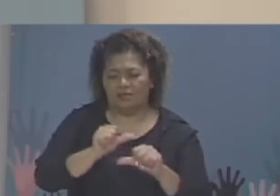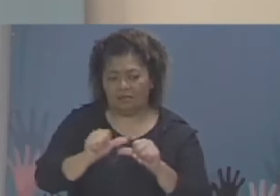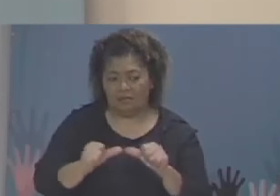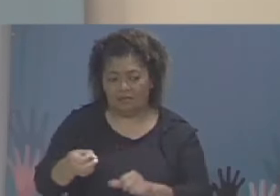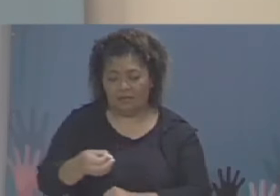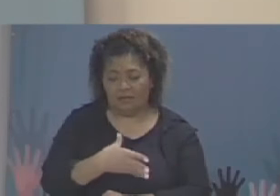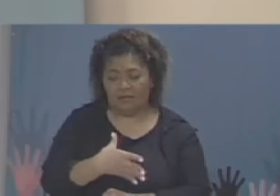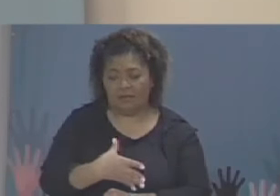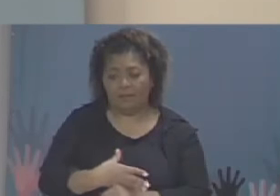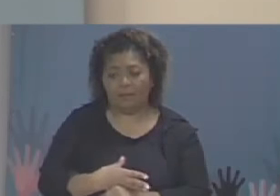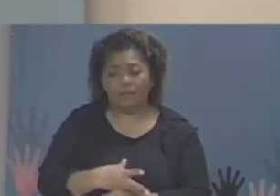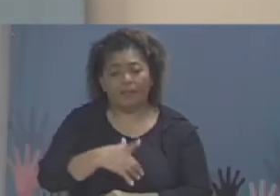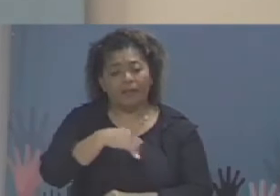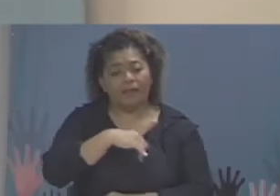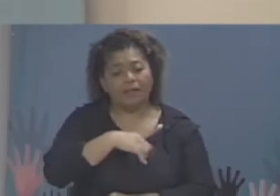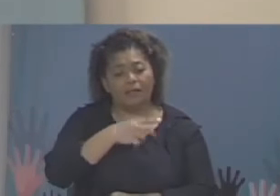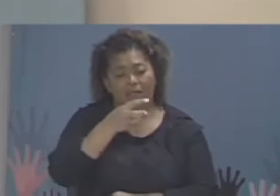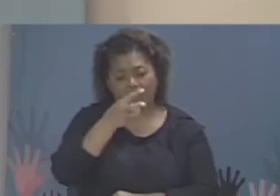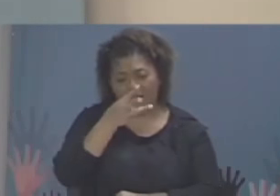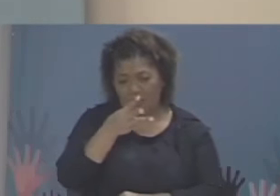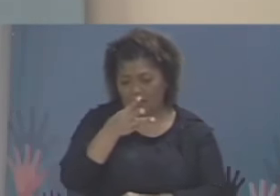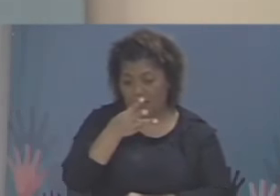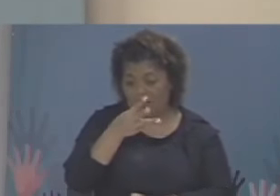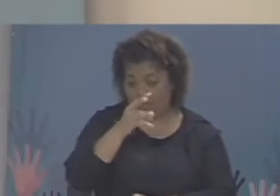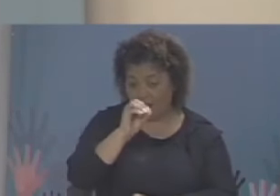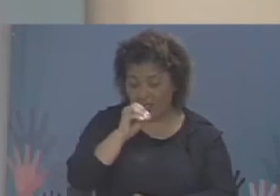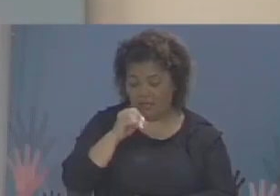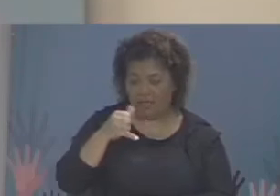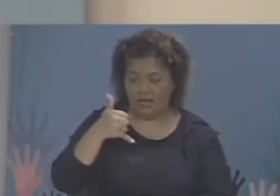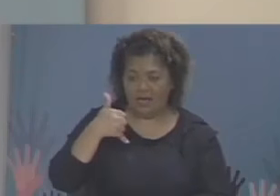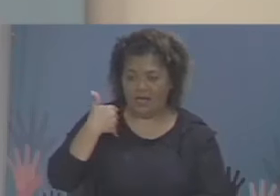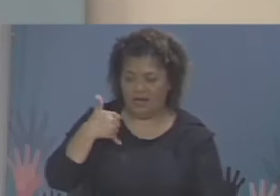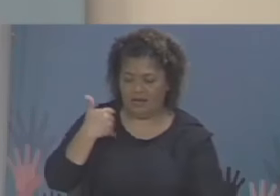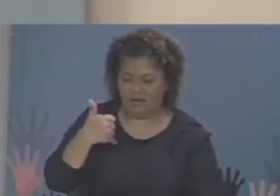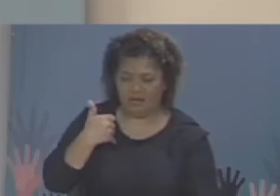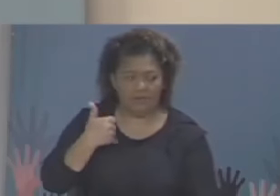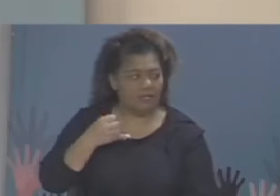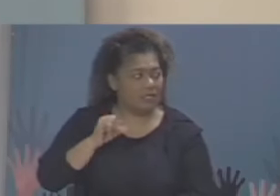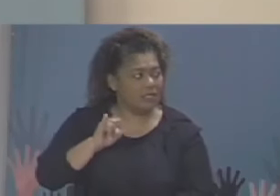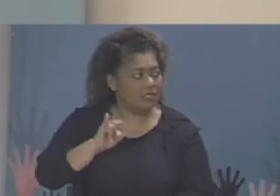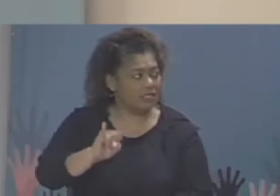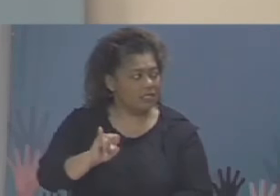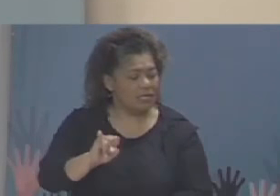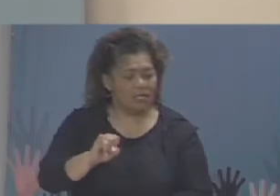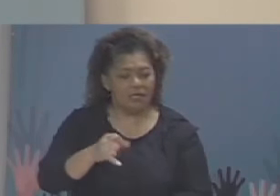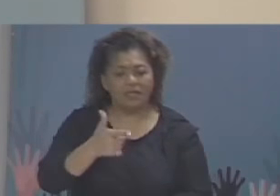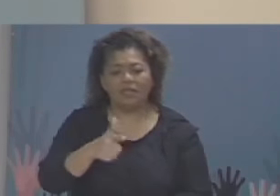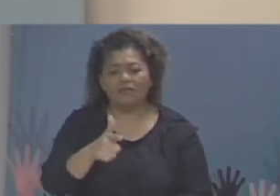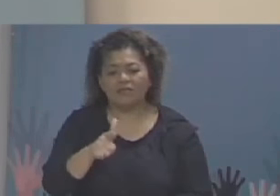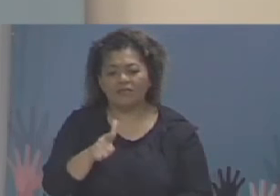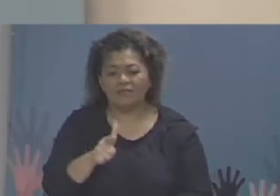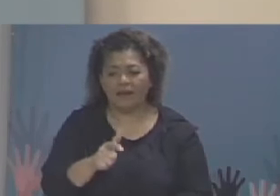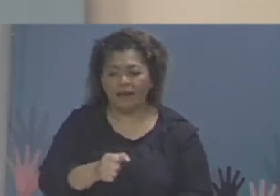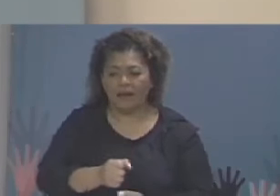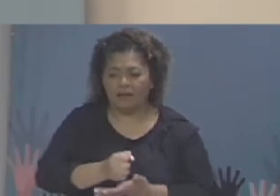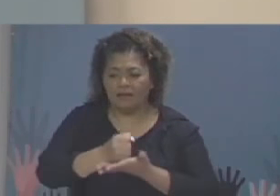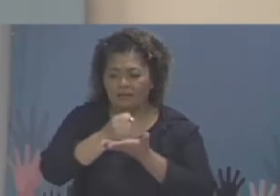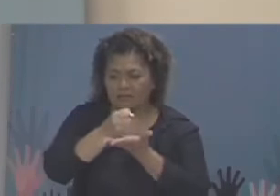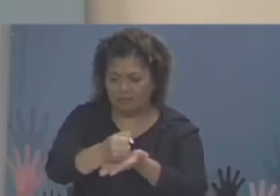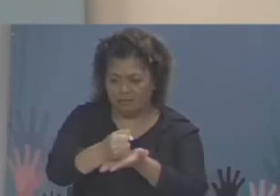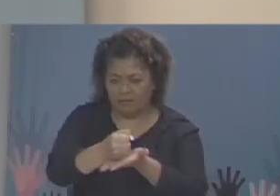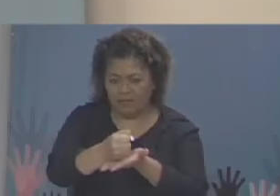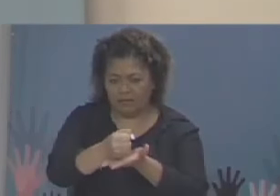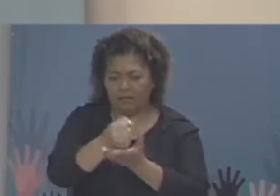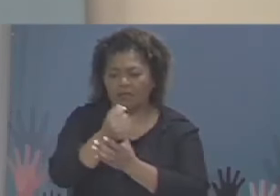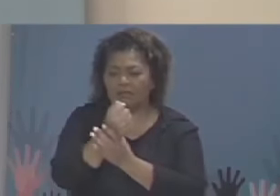Eu tenho 30 anos e eu reconheço que, se eu não tiver um eixo histórico na nossa chapa, a gente simplesmente vai naufragar. Então, o